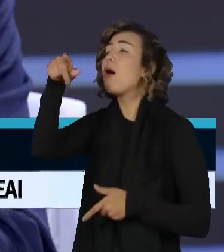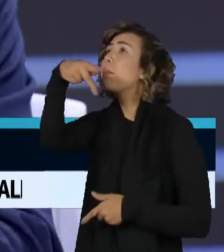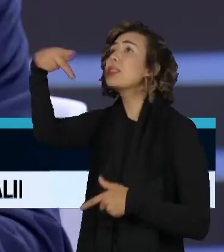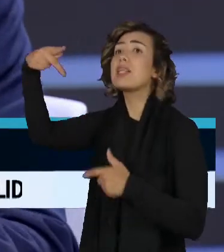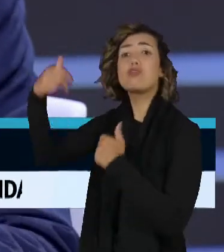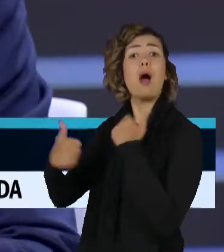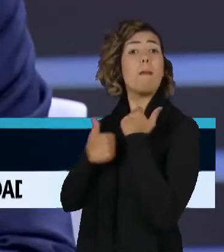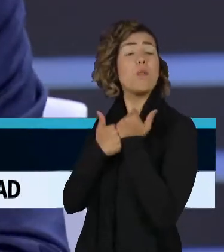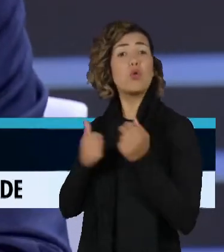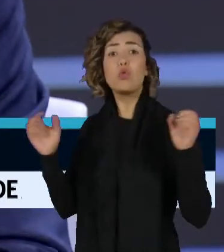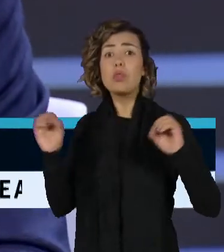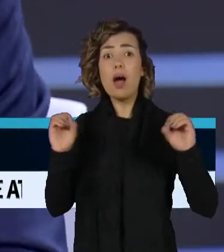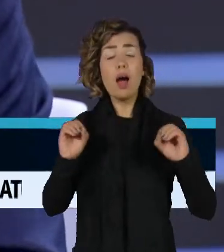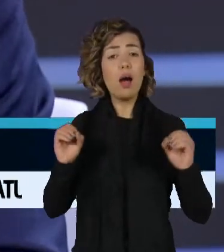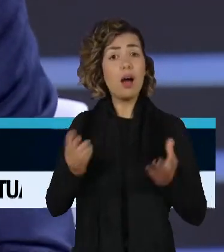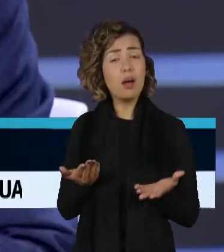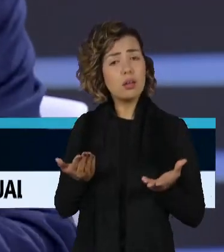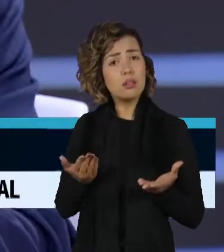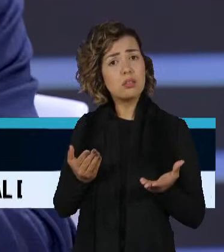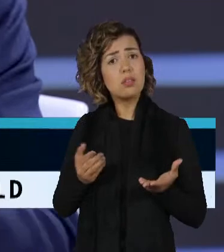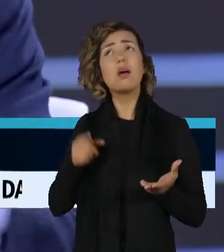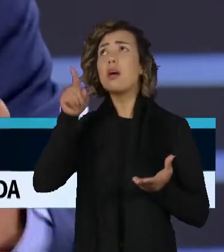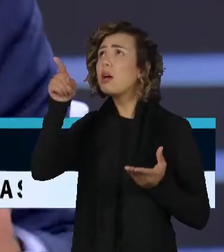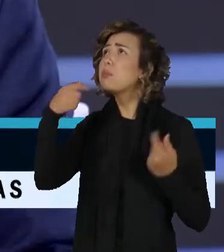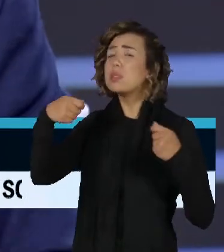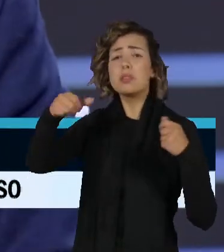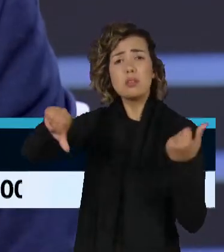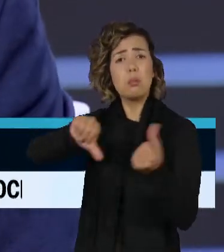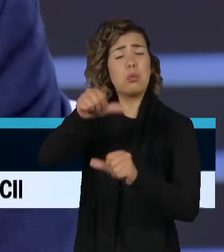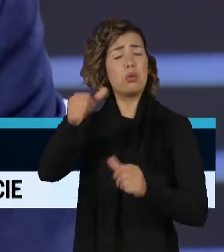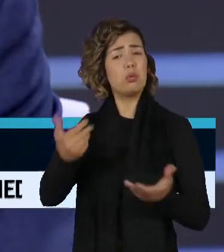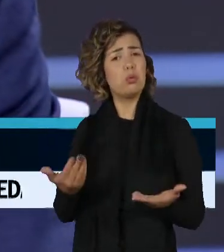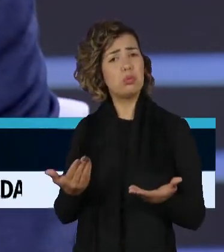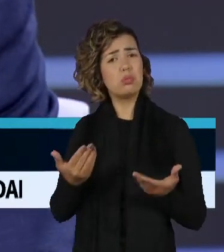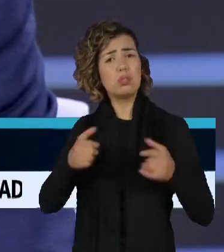política que precisa ser enfrentado, e isso é generalizado.